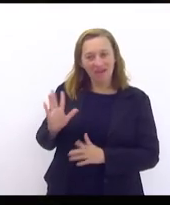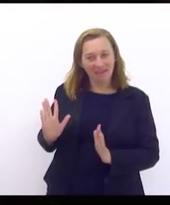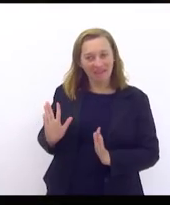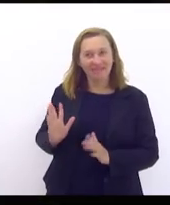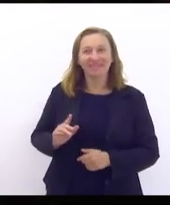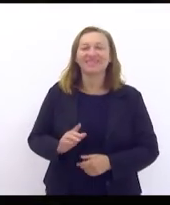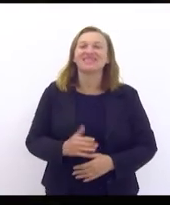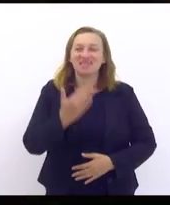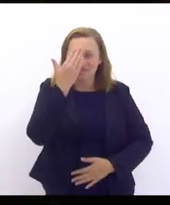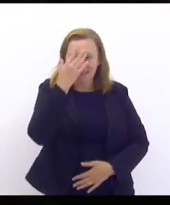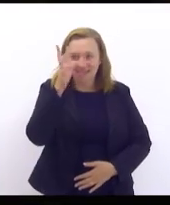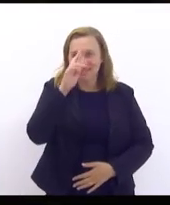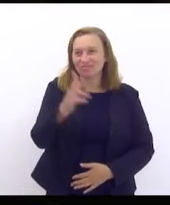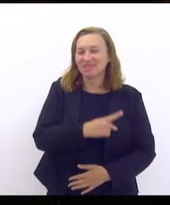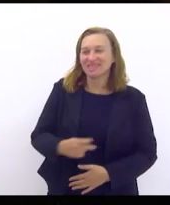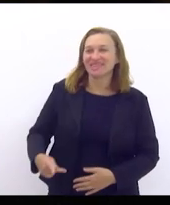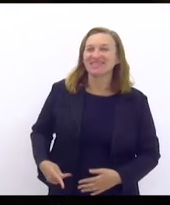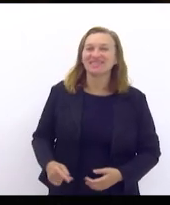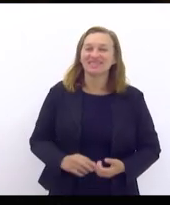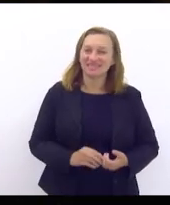Obrigado, presidente.